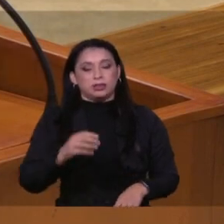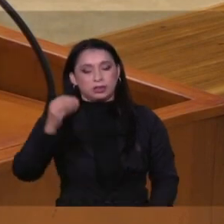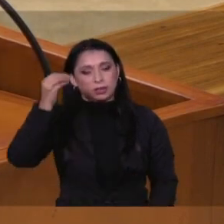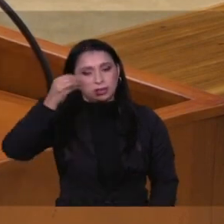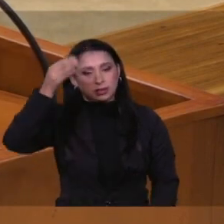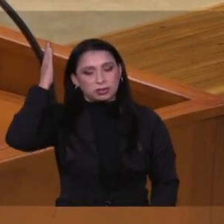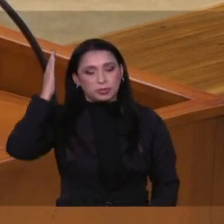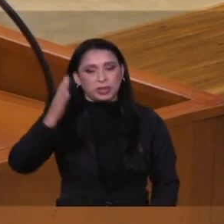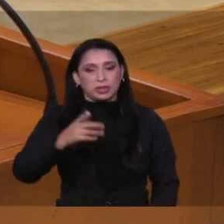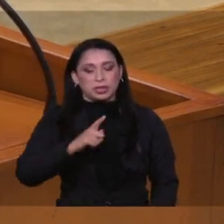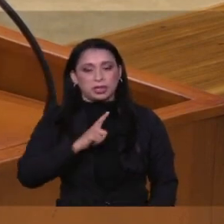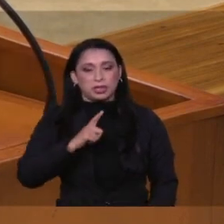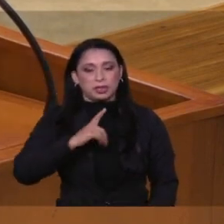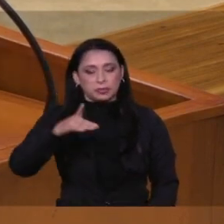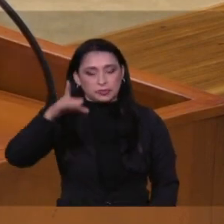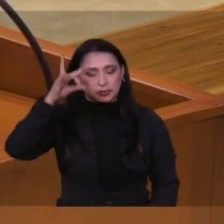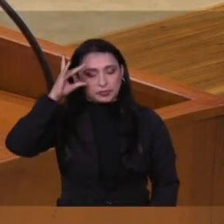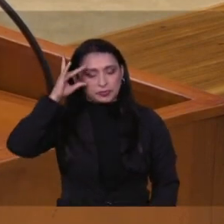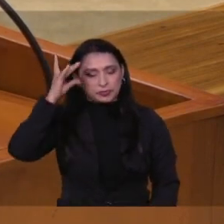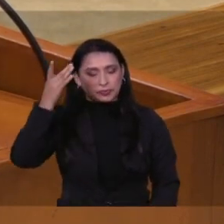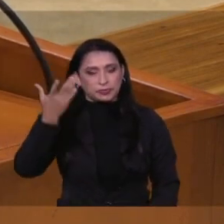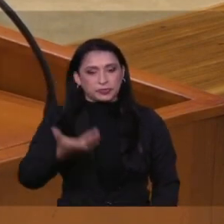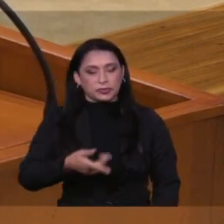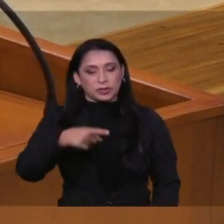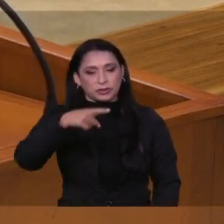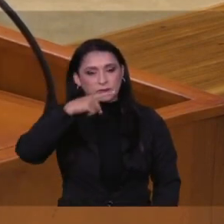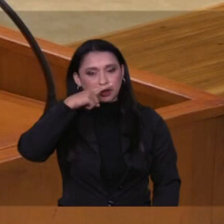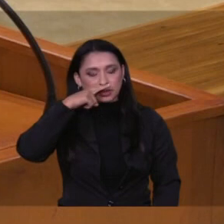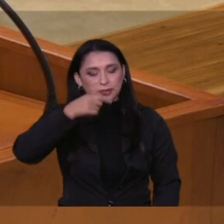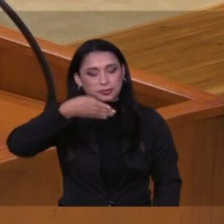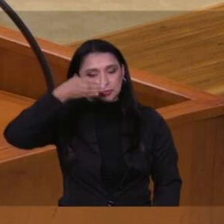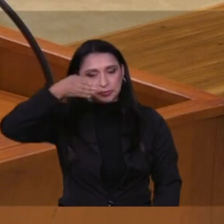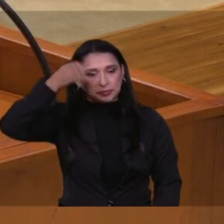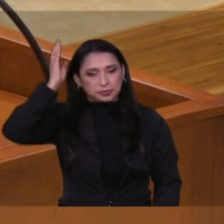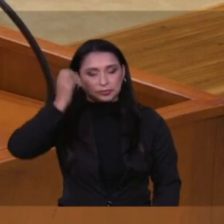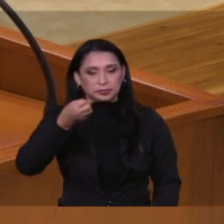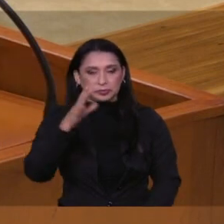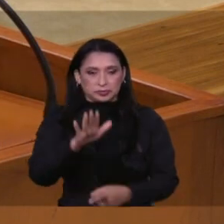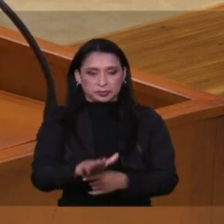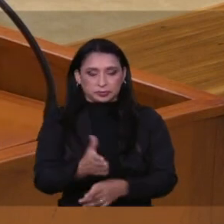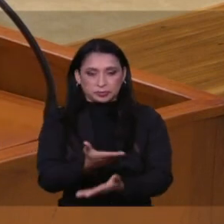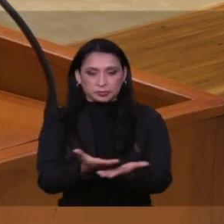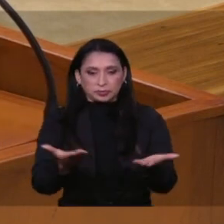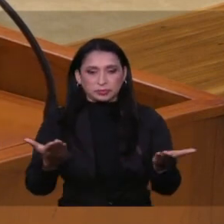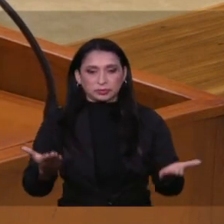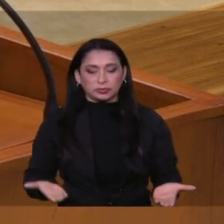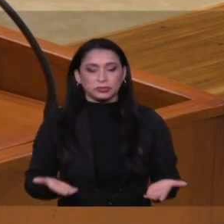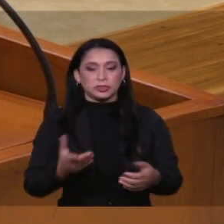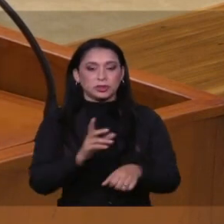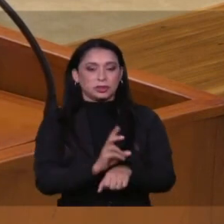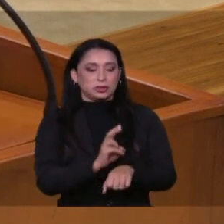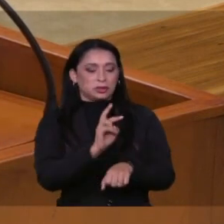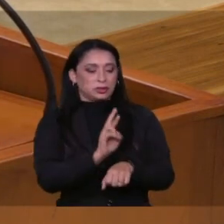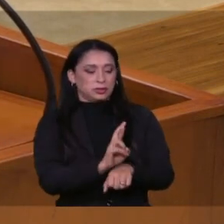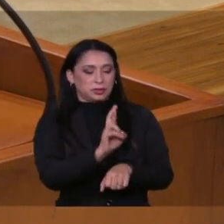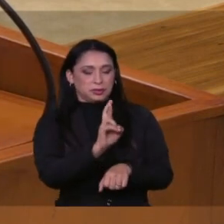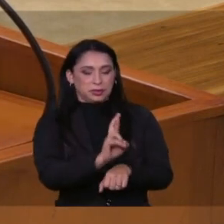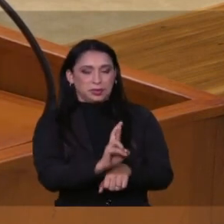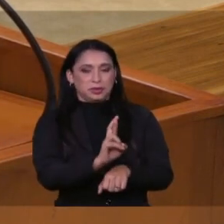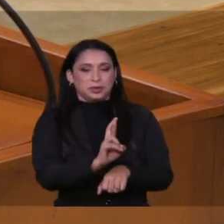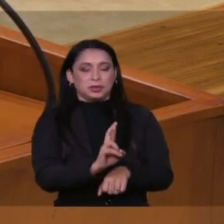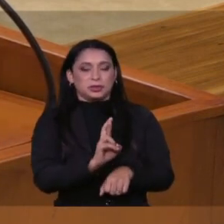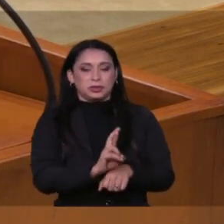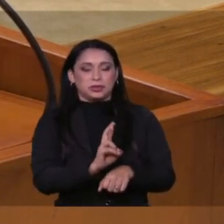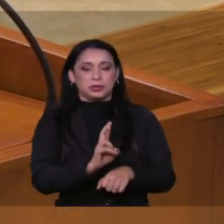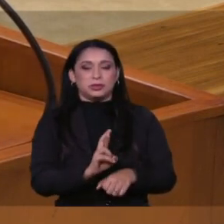André Mendonça, senhor ministro Edson Fachin, ministro Cristiano Zanin, uma boa tarde a todos, todo representante do Ministério Público